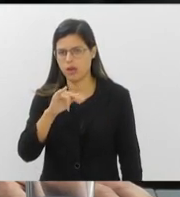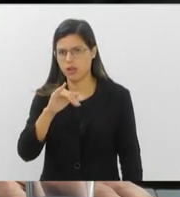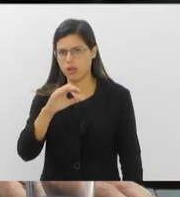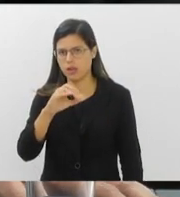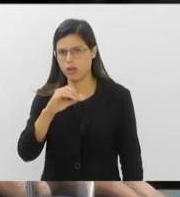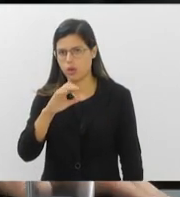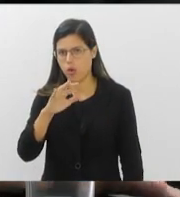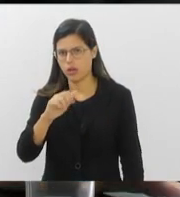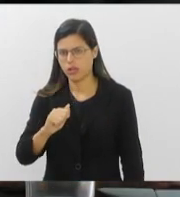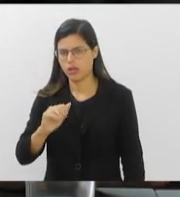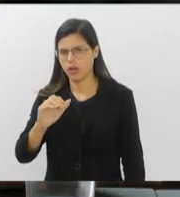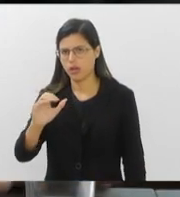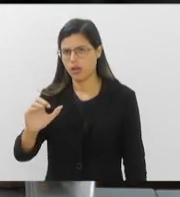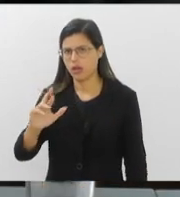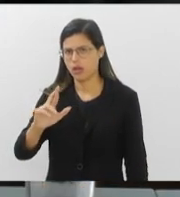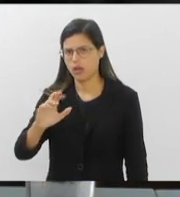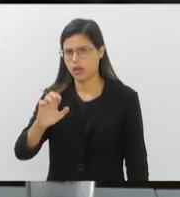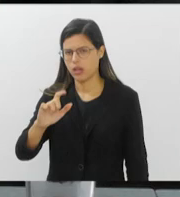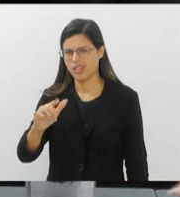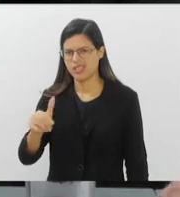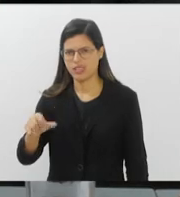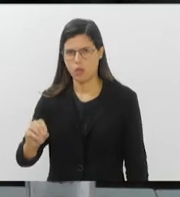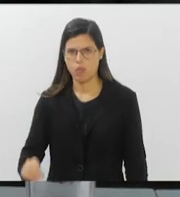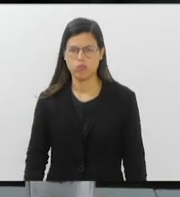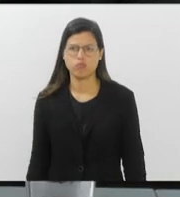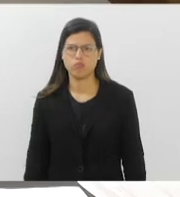Este é o voto.